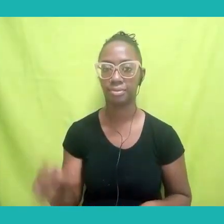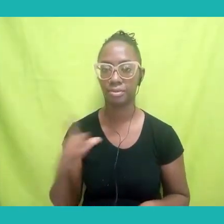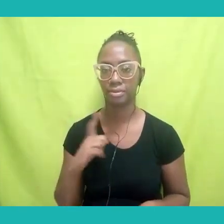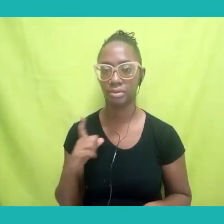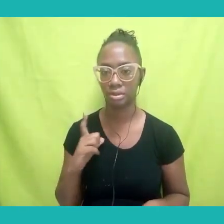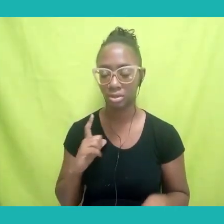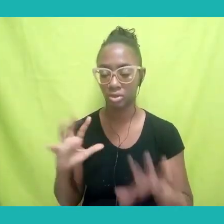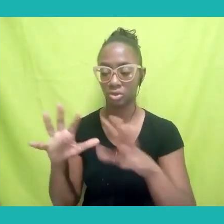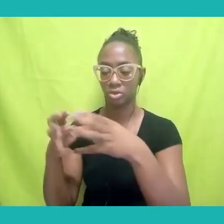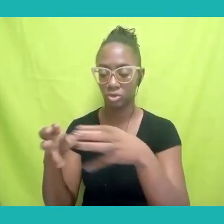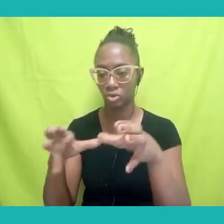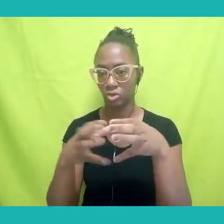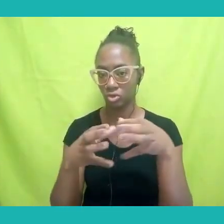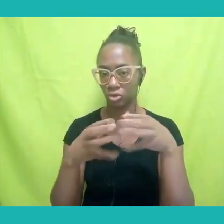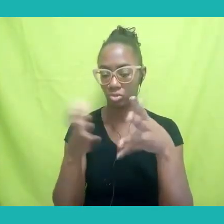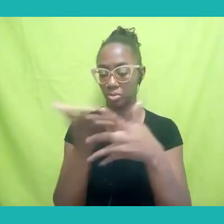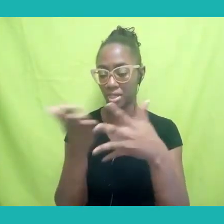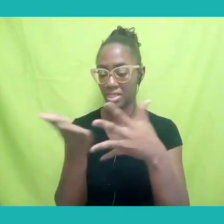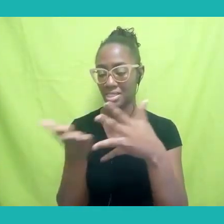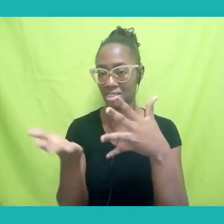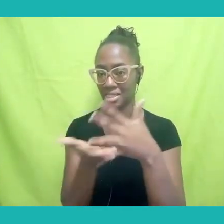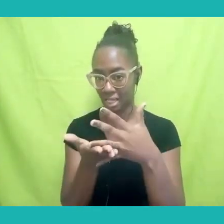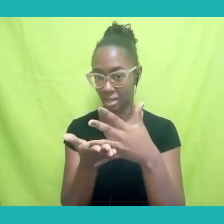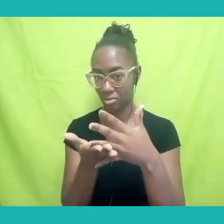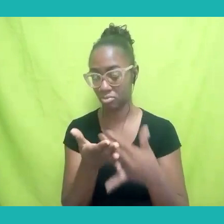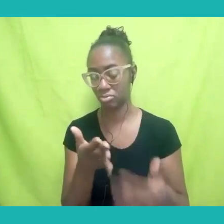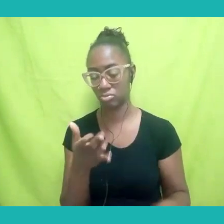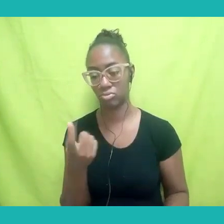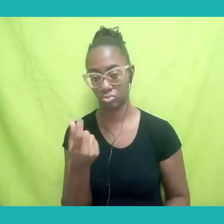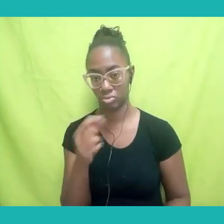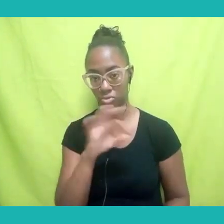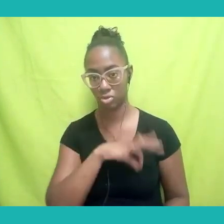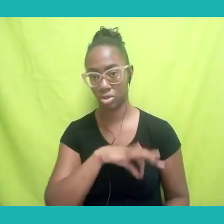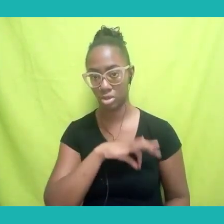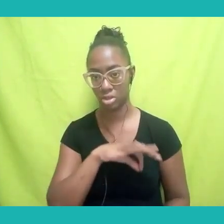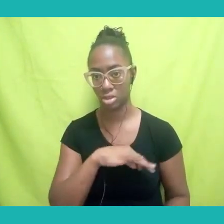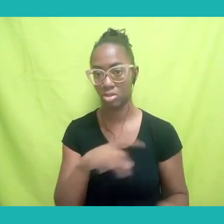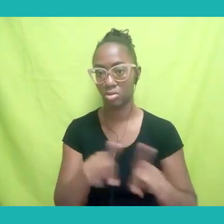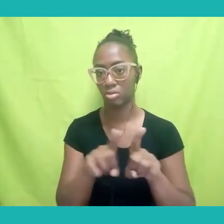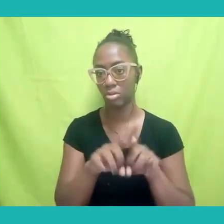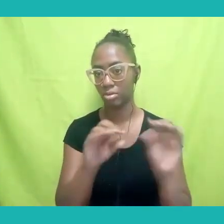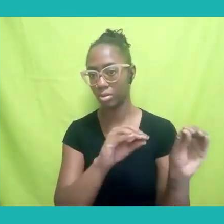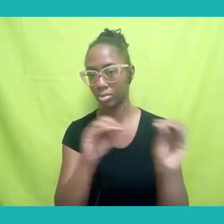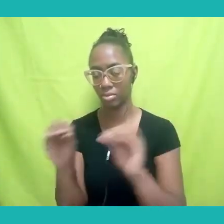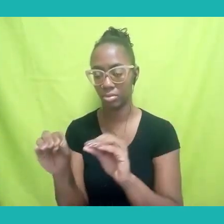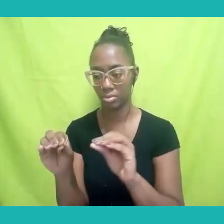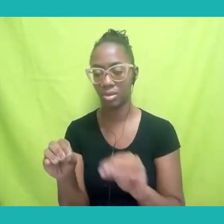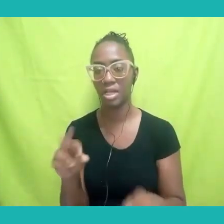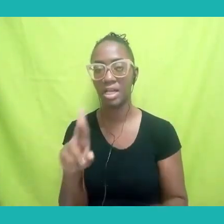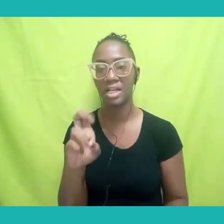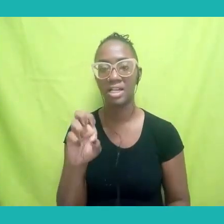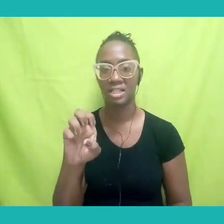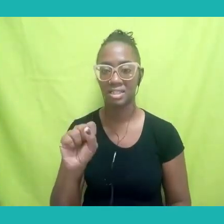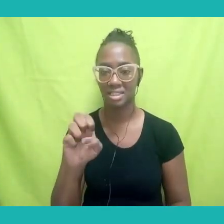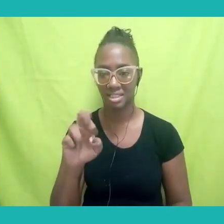compõem a remuneração dos militares, as situações que ensejam a transferência para a reserva remunerada ou a reforma dos